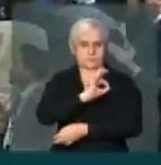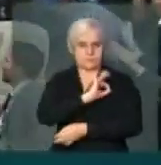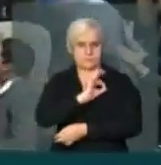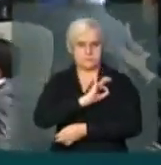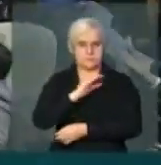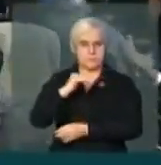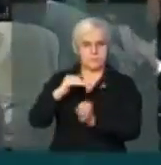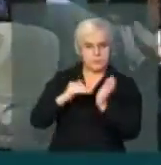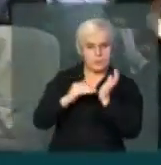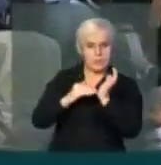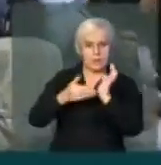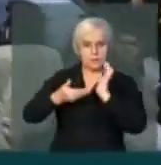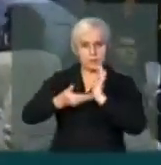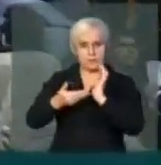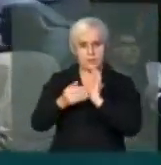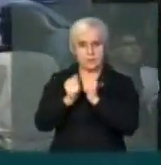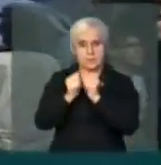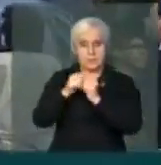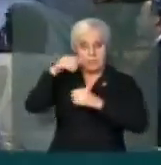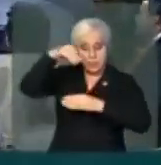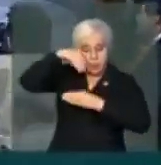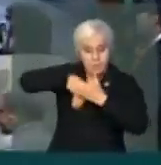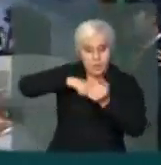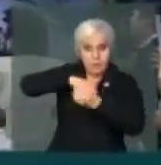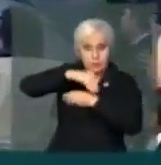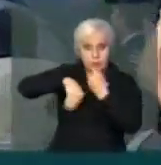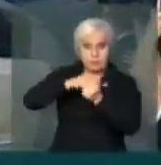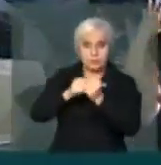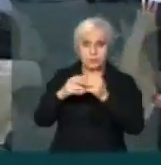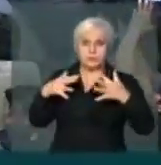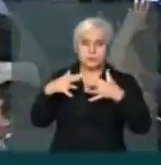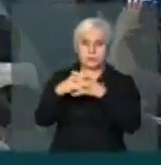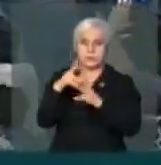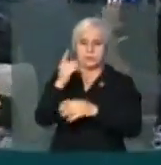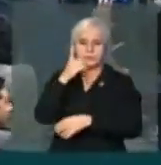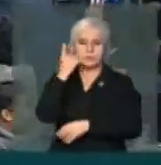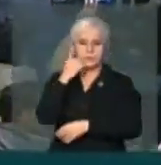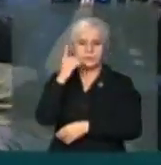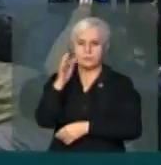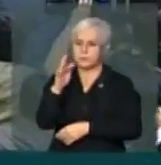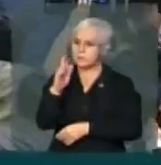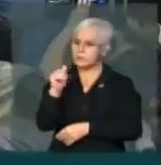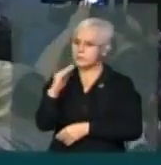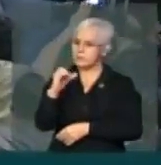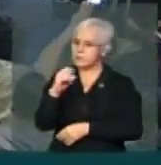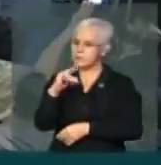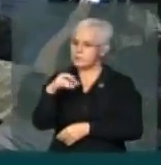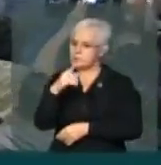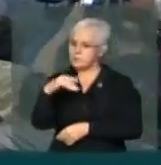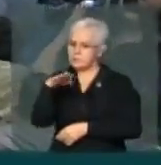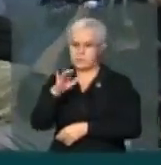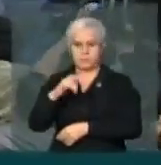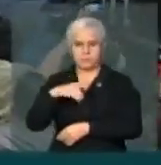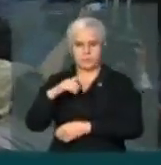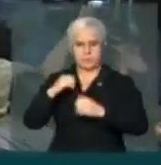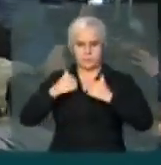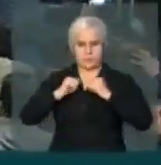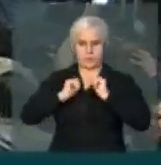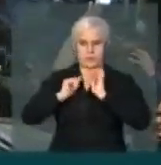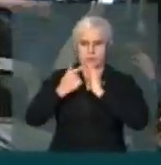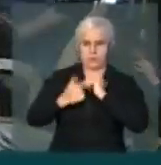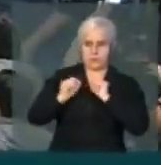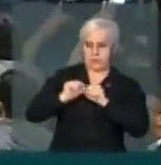Senado e da Câmara dos Deputados, e no meio exatamente de um tumulto, um deputado, o deputado Francischini, que está num terno mais claro no